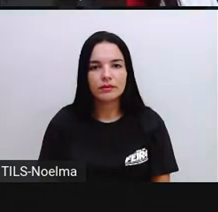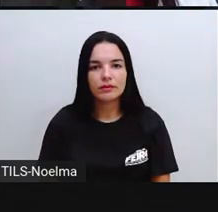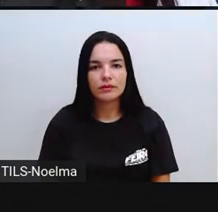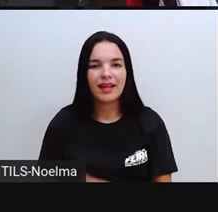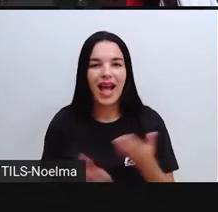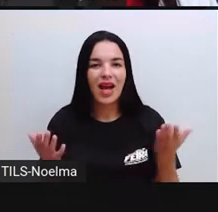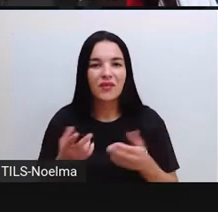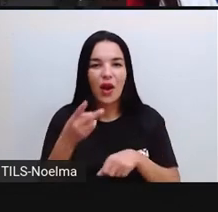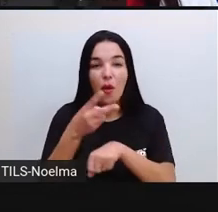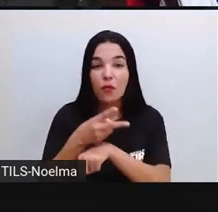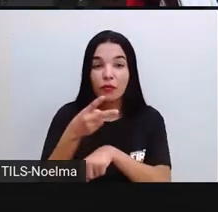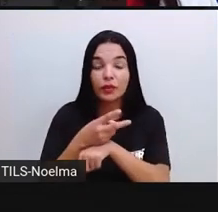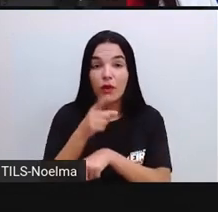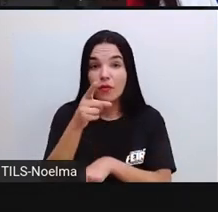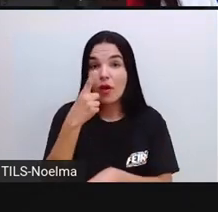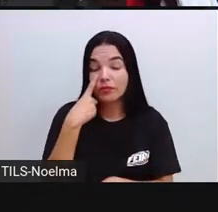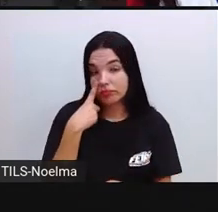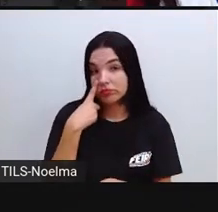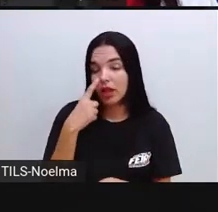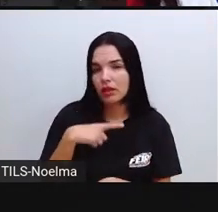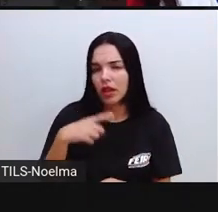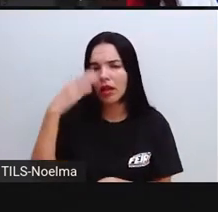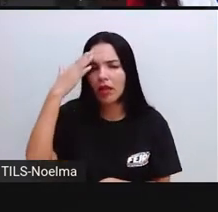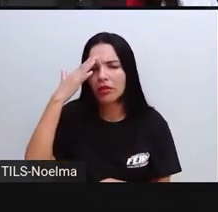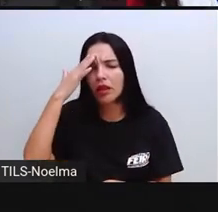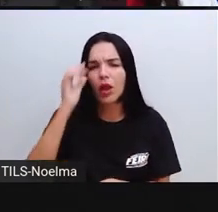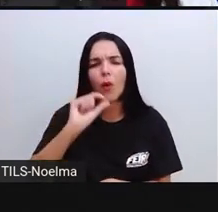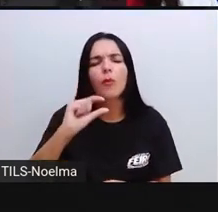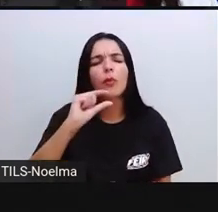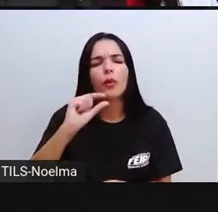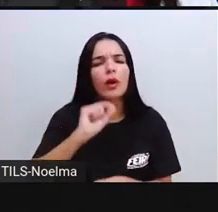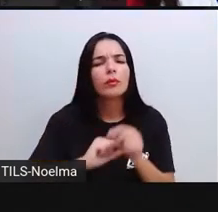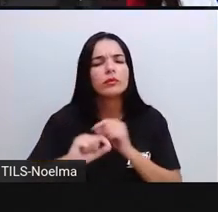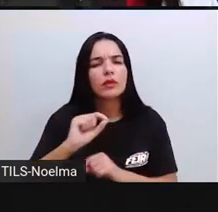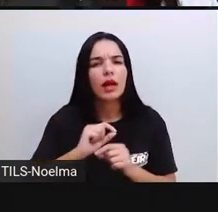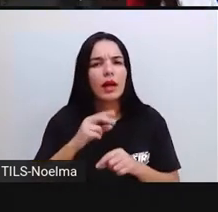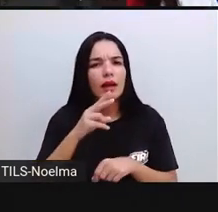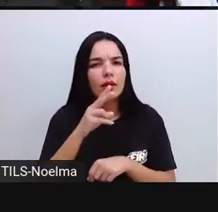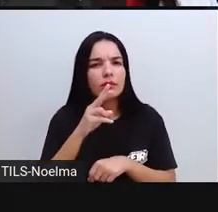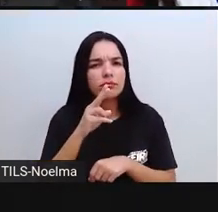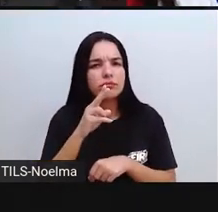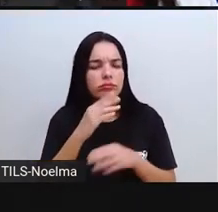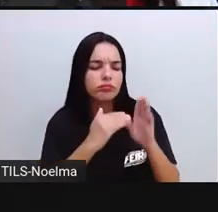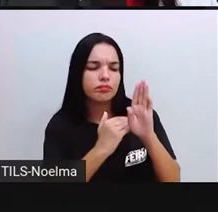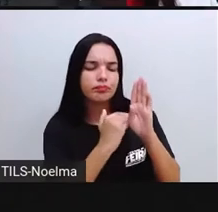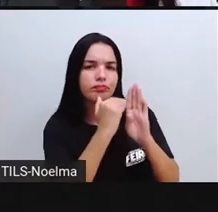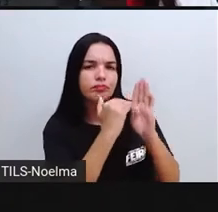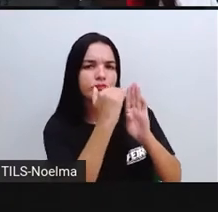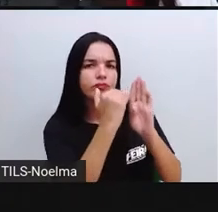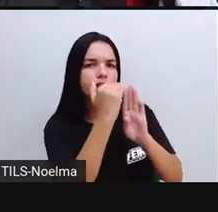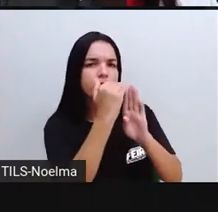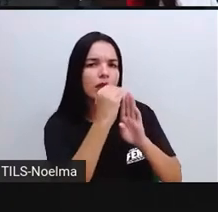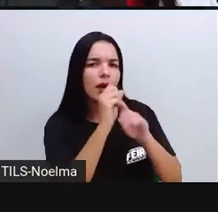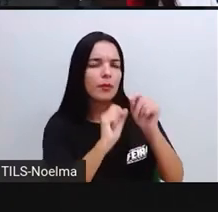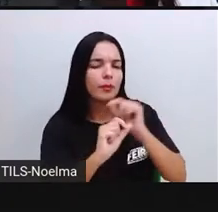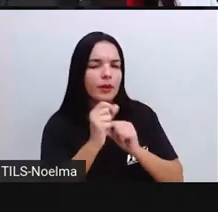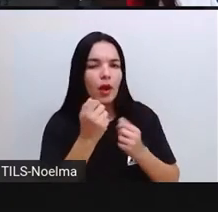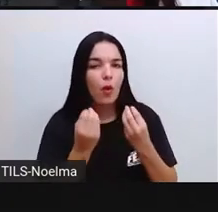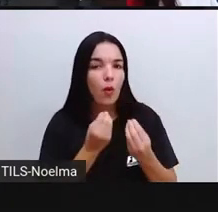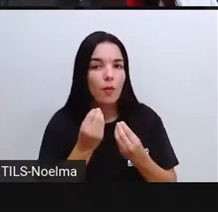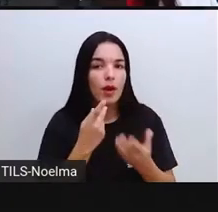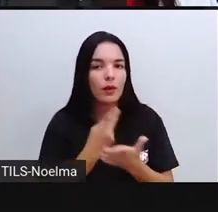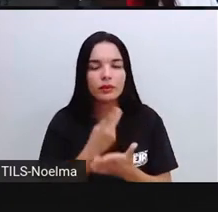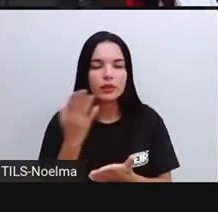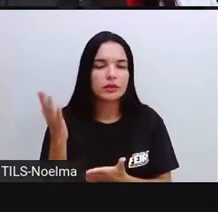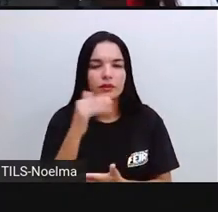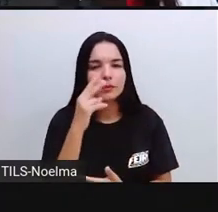Eu trouxe aqui um vídeo para vocês, só para vocês entenderem um pouquinho mais aí sobre as unidades de medida padronizadas de capacidade, certo?